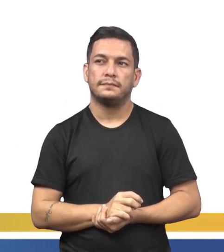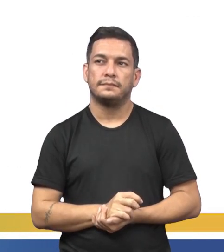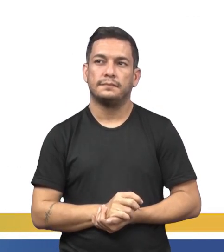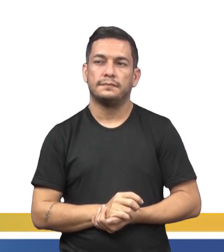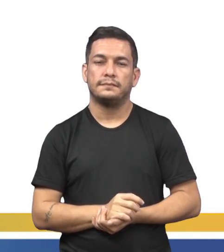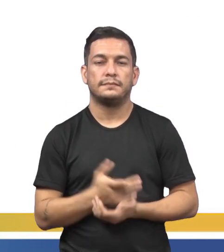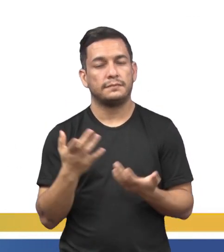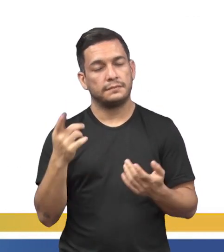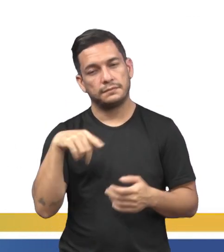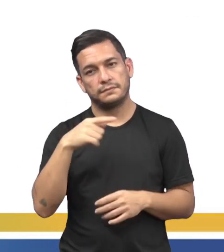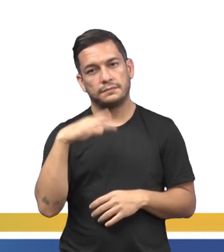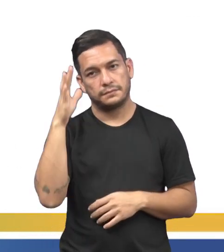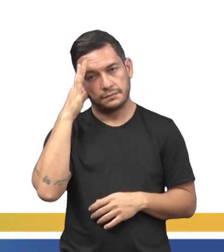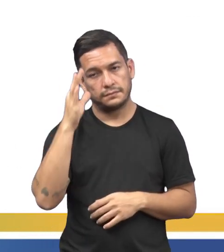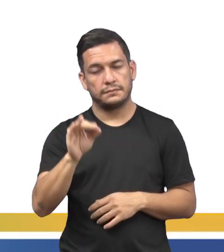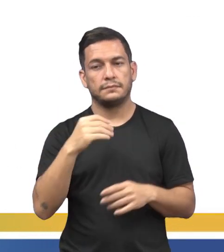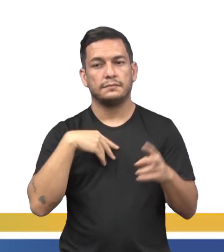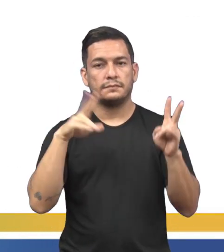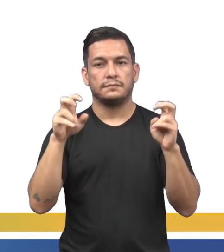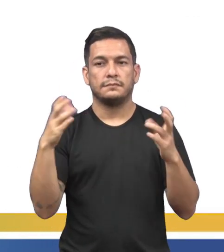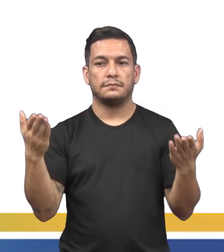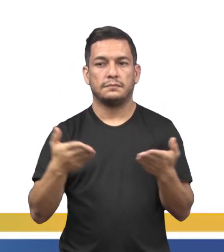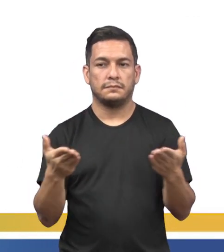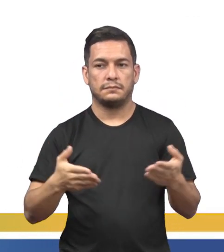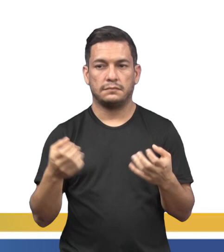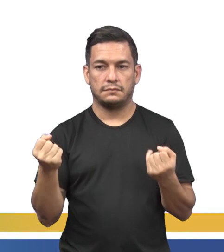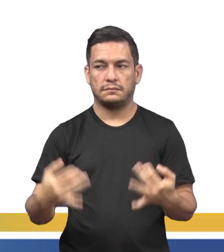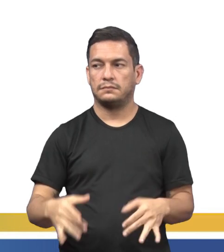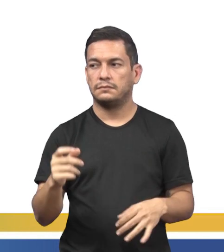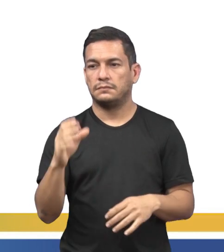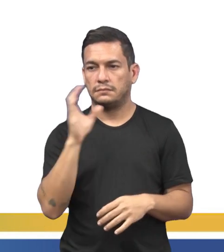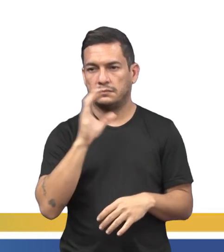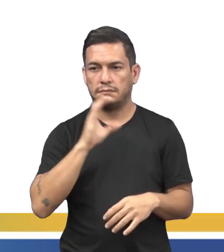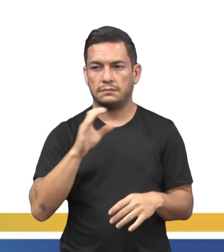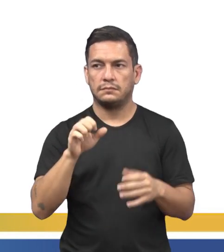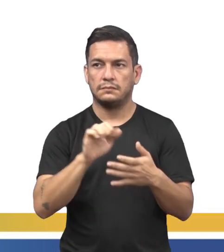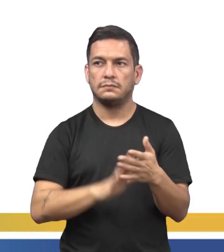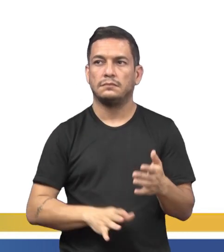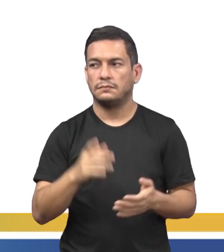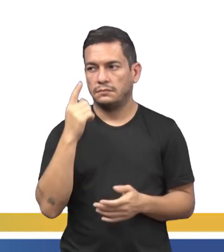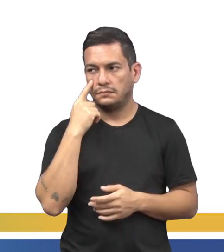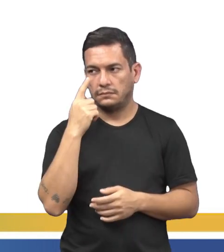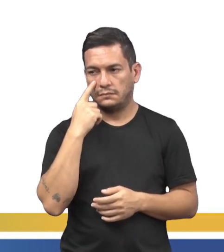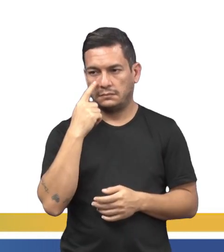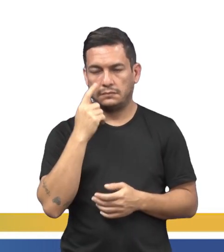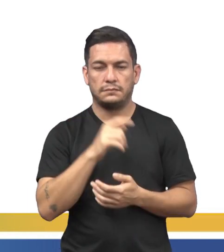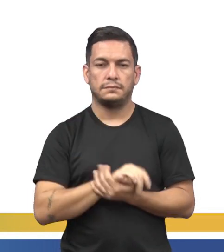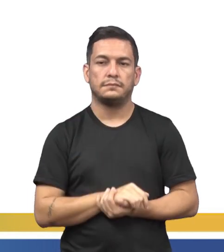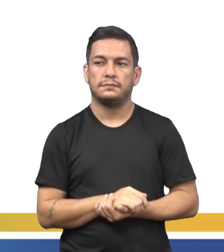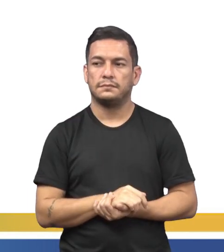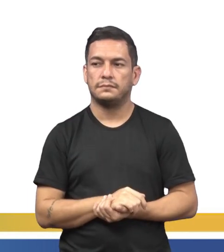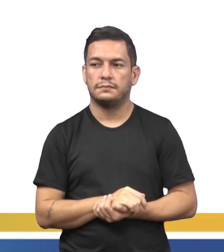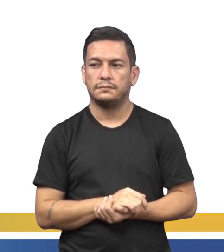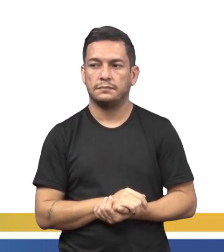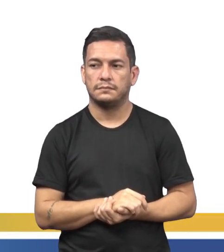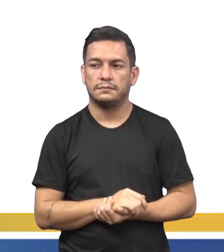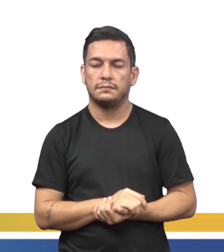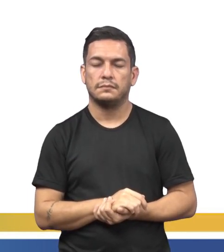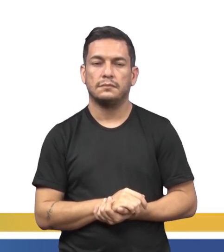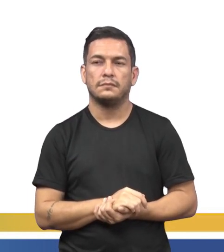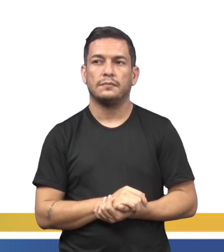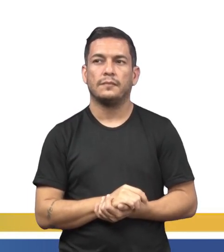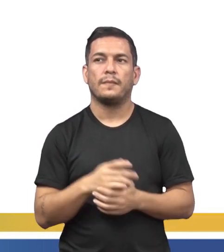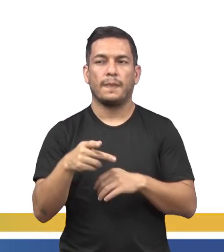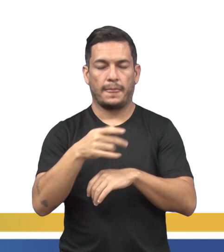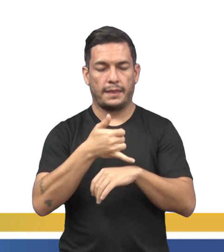Bom, espero que vocês tenham compreendido um pouco desse assunto. Agora nós vamos fazer um rápido exercício. Observe esse material comigo. A comercialização do petróleo em